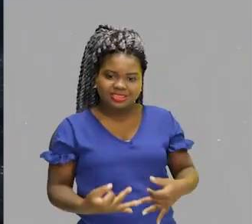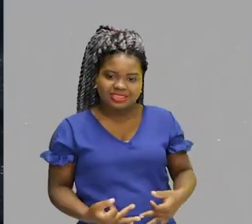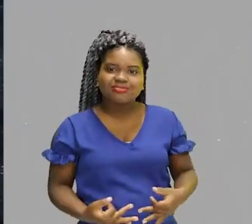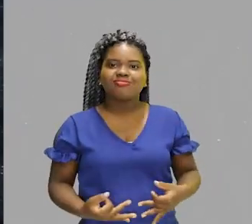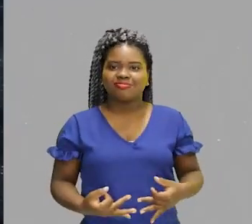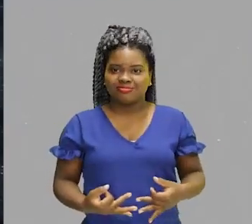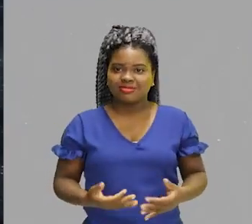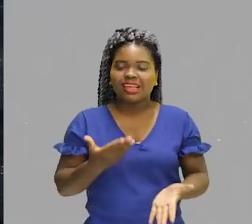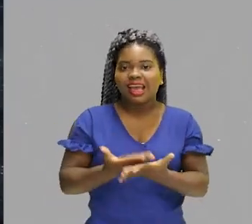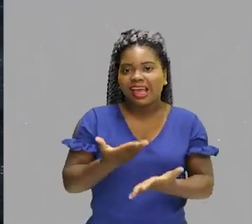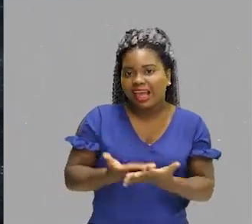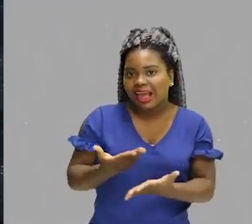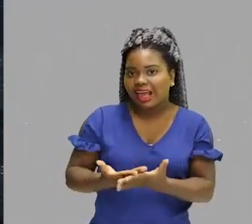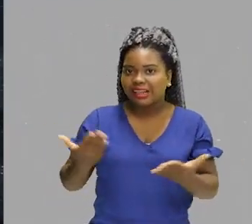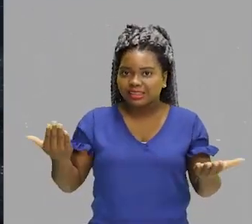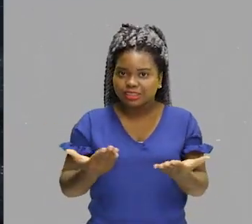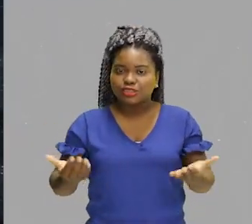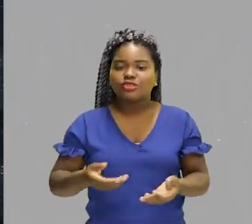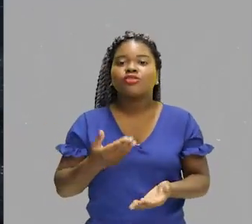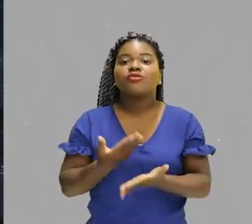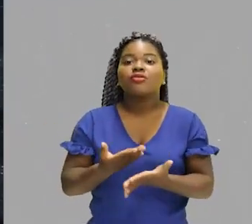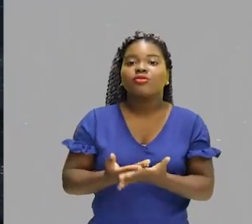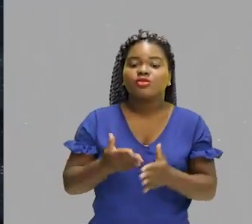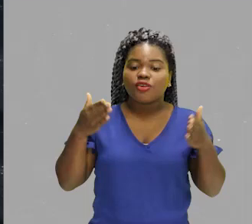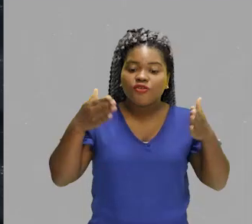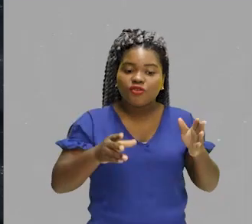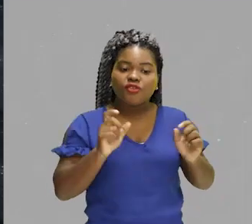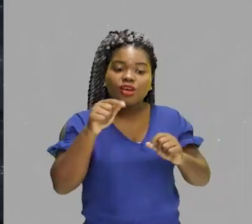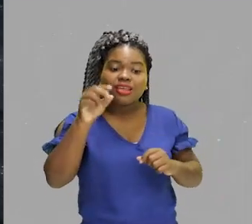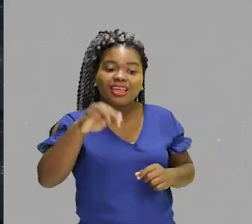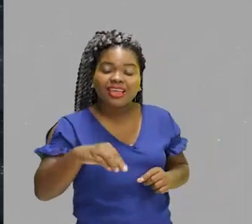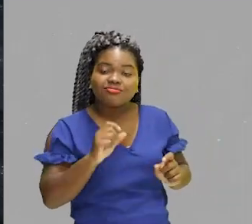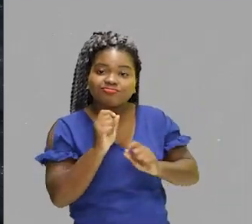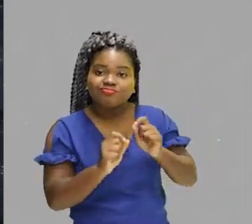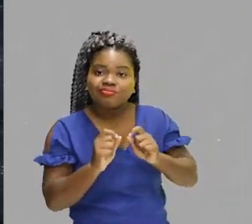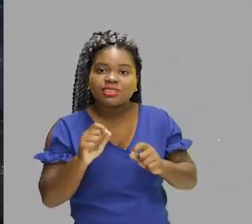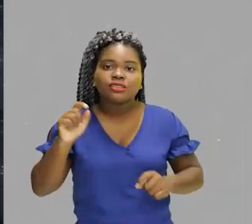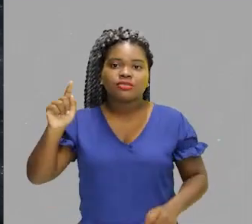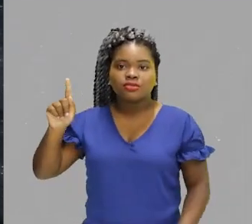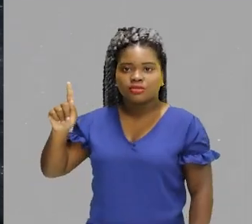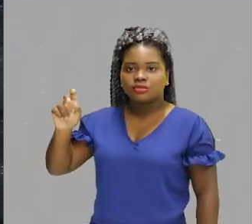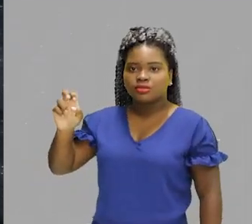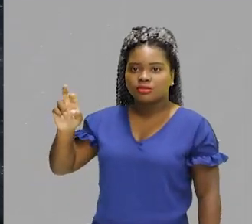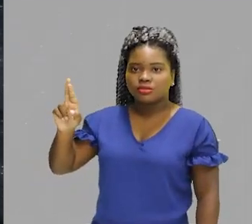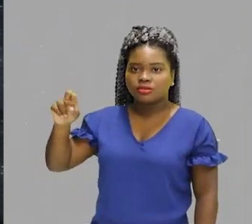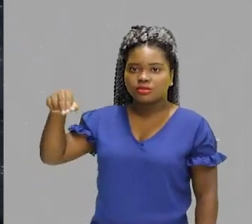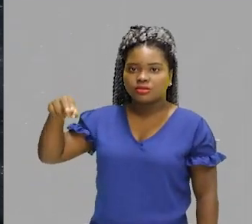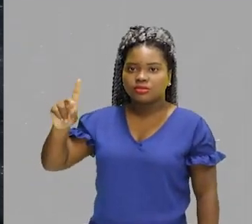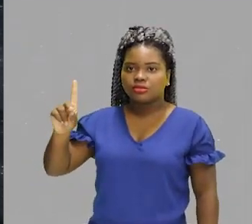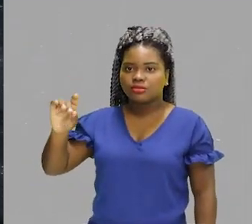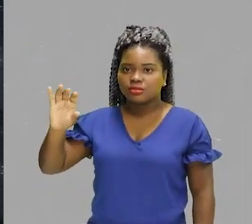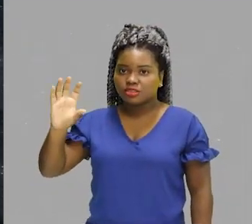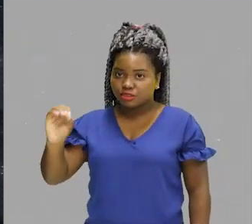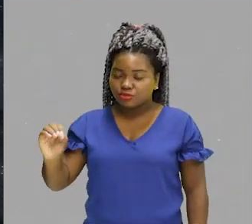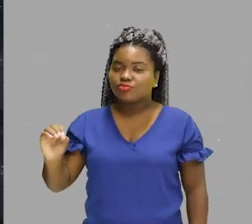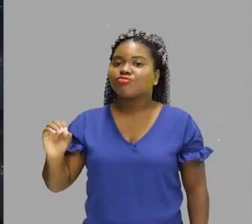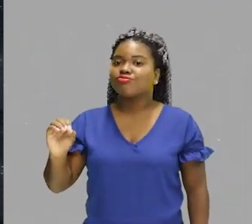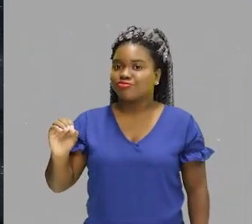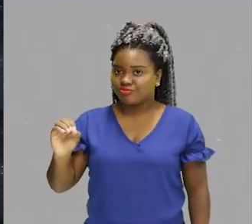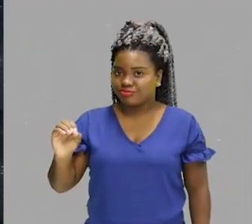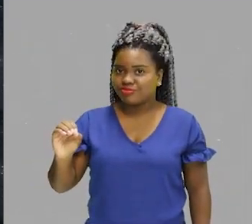de hoje, nós vamos estudar perífrases de gerúndio, ou seja, locuções verbais